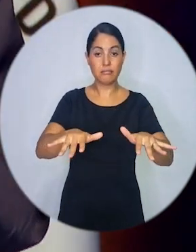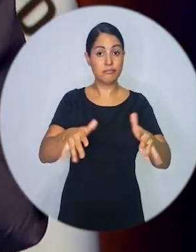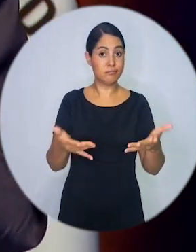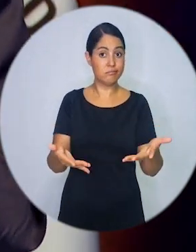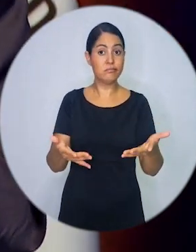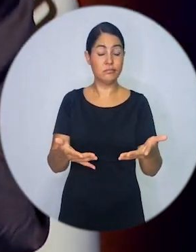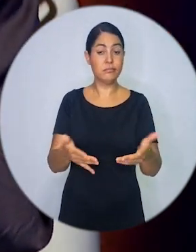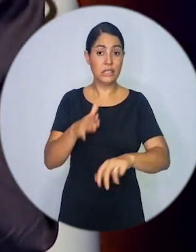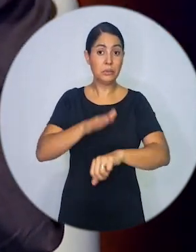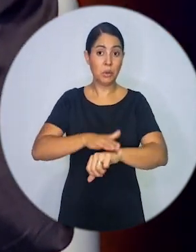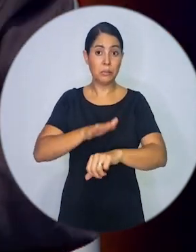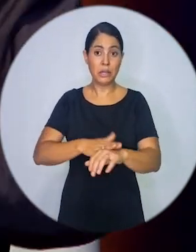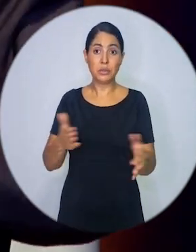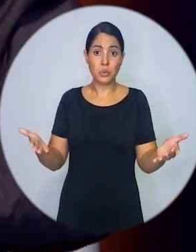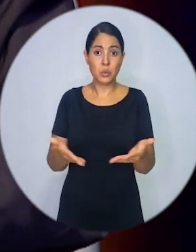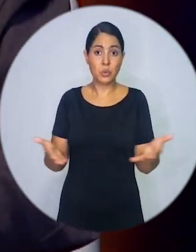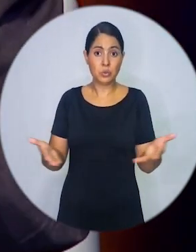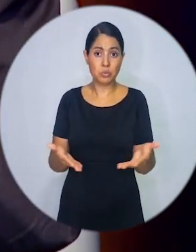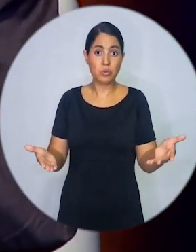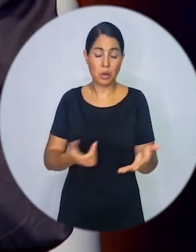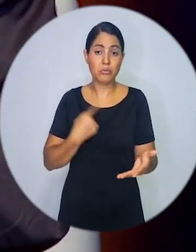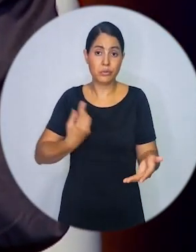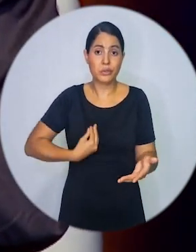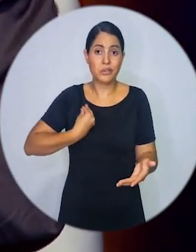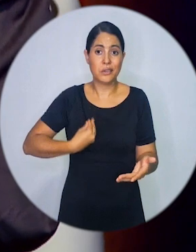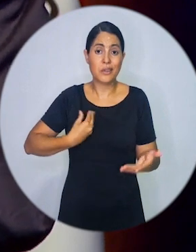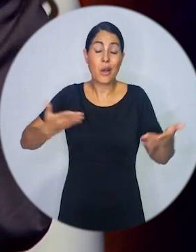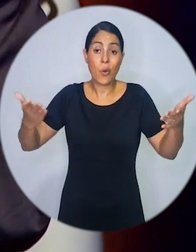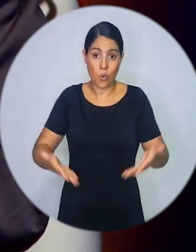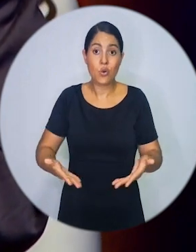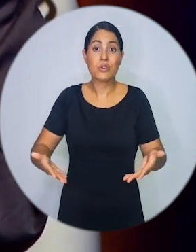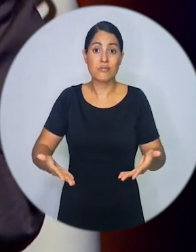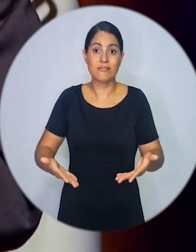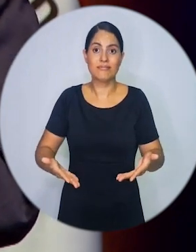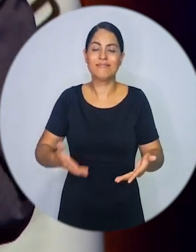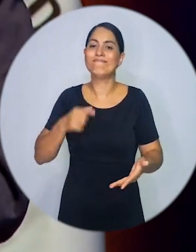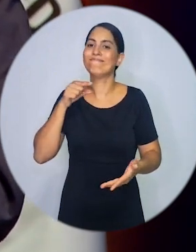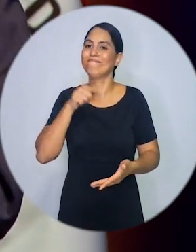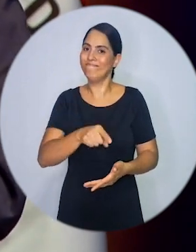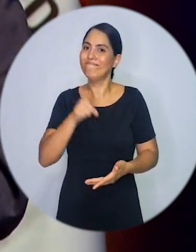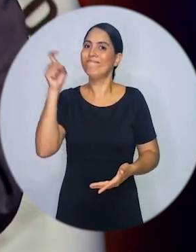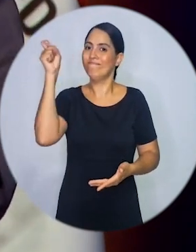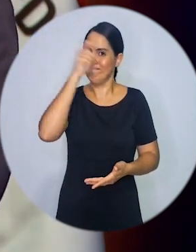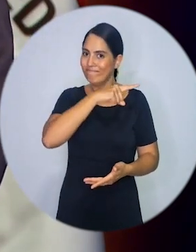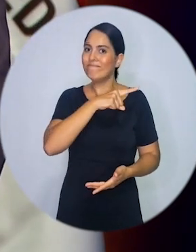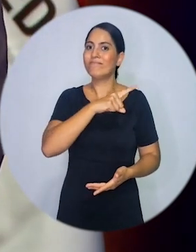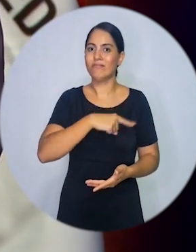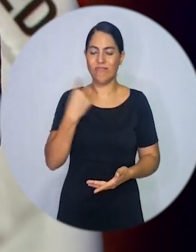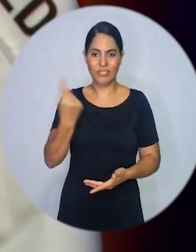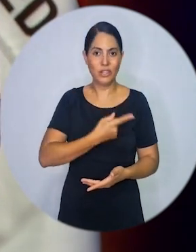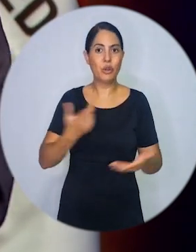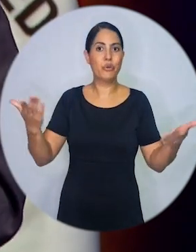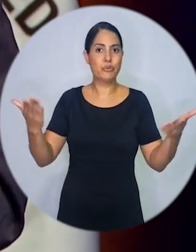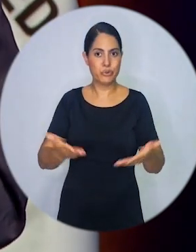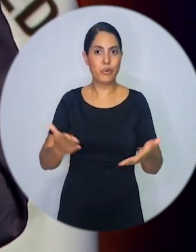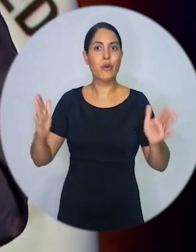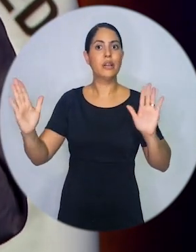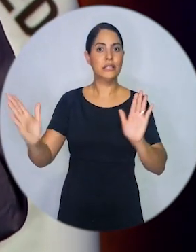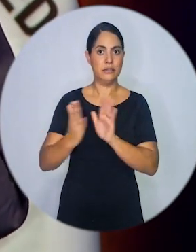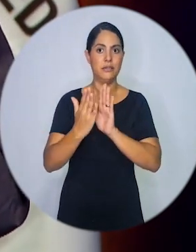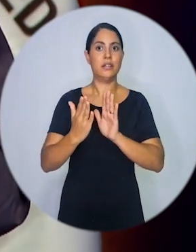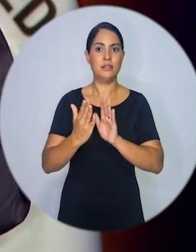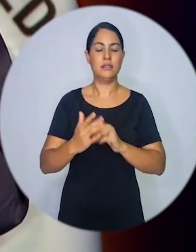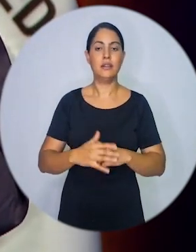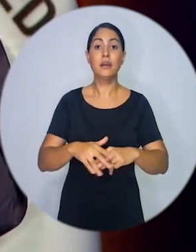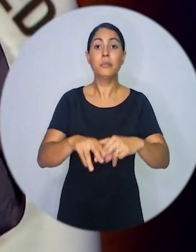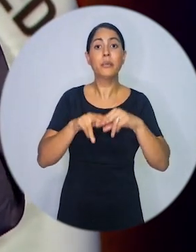viverem civilizadamente. É esse o momento que nós estamos vivendo. Essa é a dificuldade que